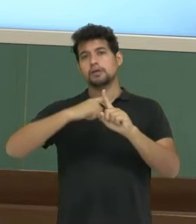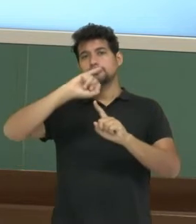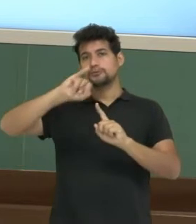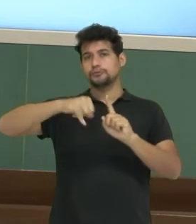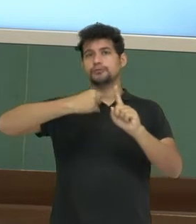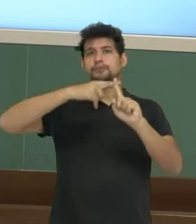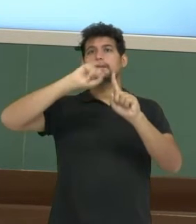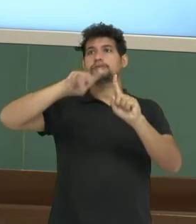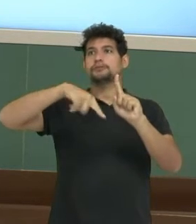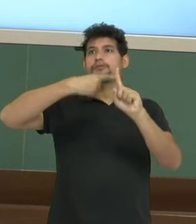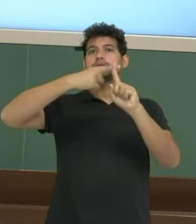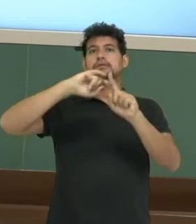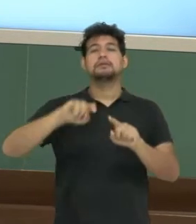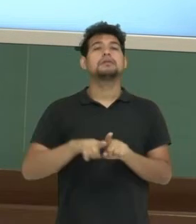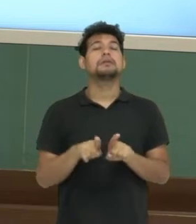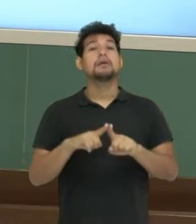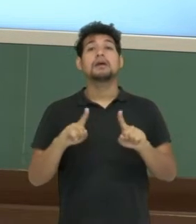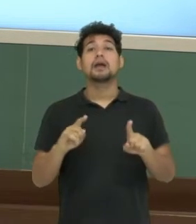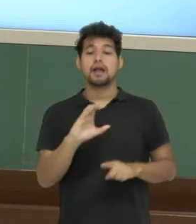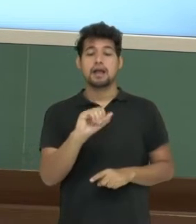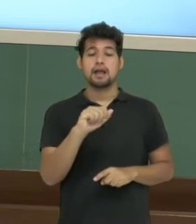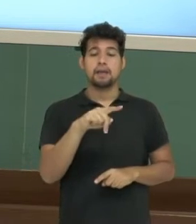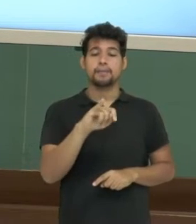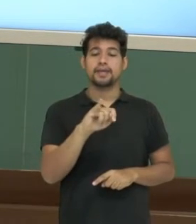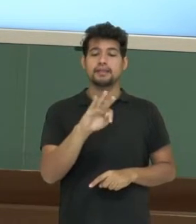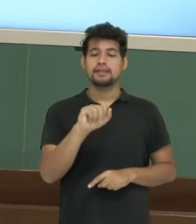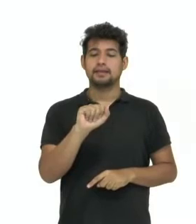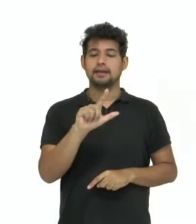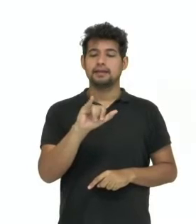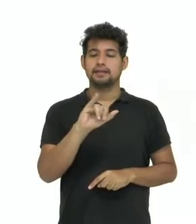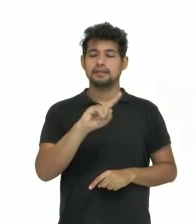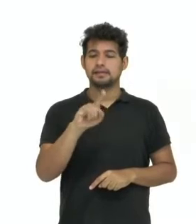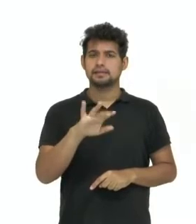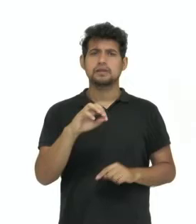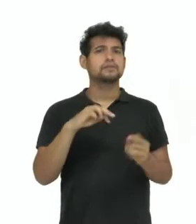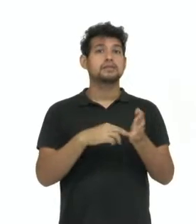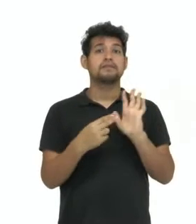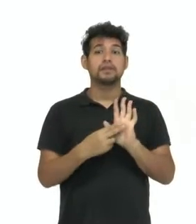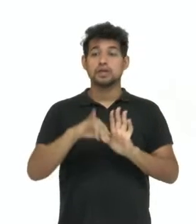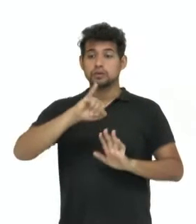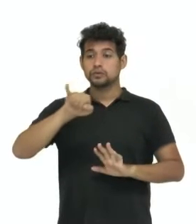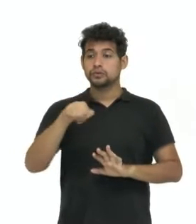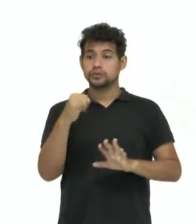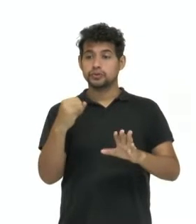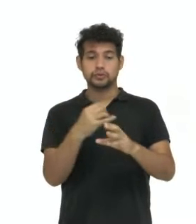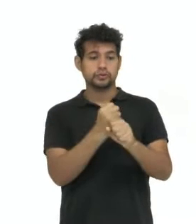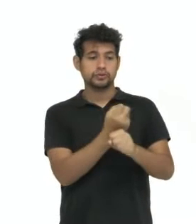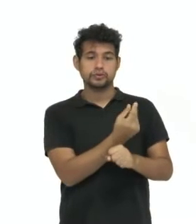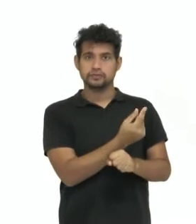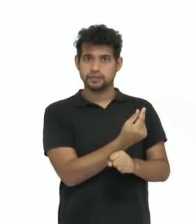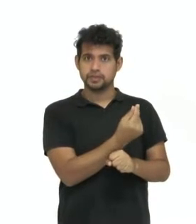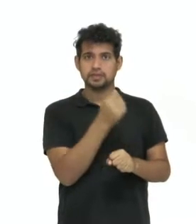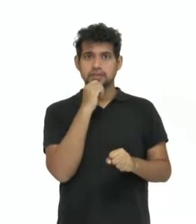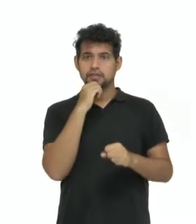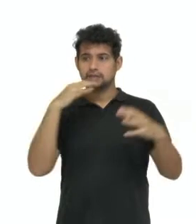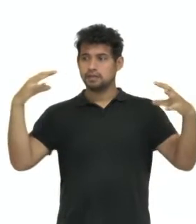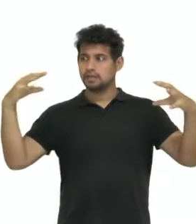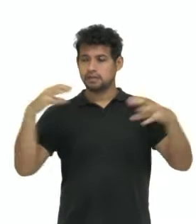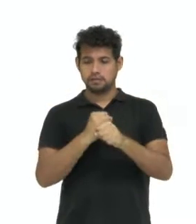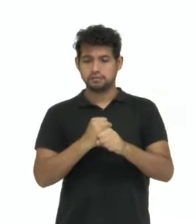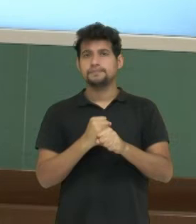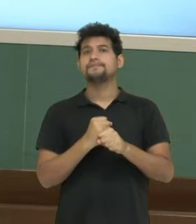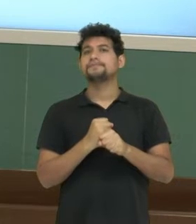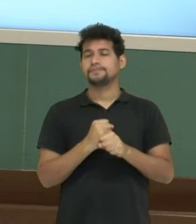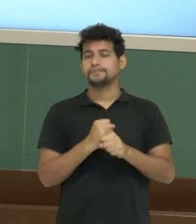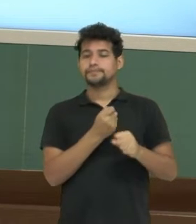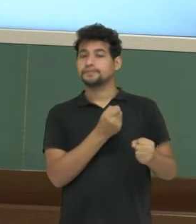ok? Chamamos de capitalização o momento em que os juros são incorporados ao principal, exatamente no dia que cai o negócio. Cai o juro, ou para